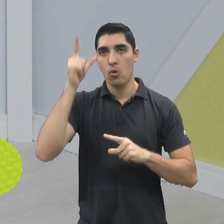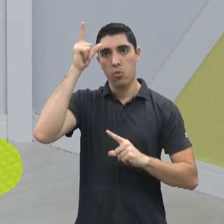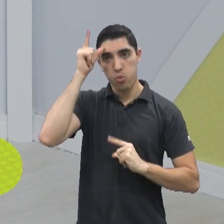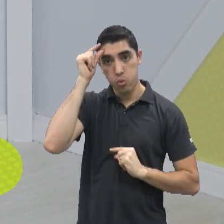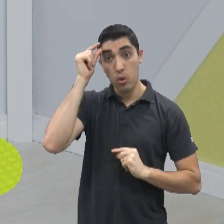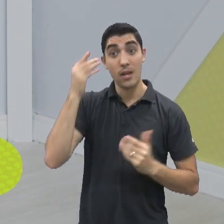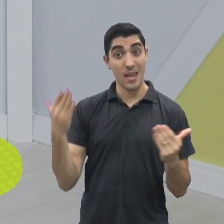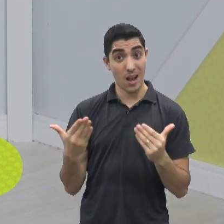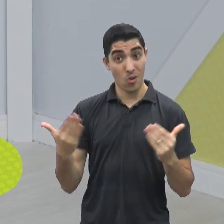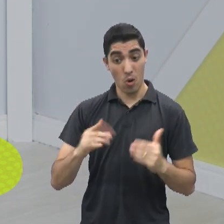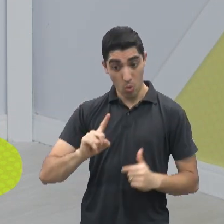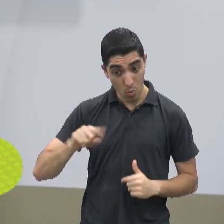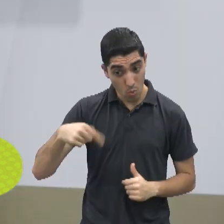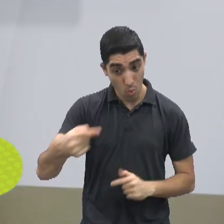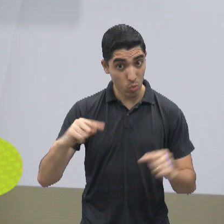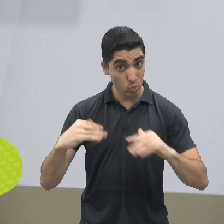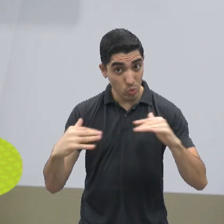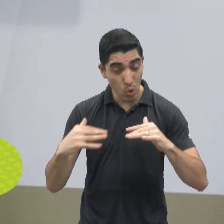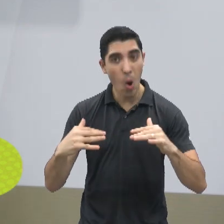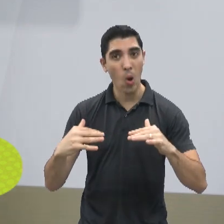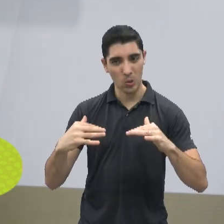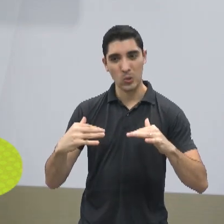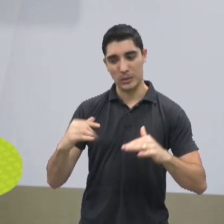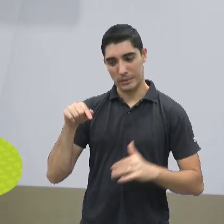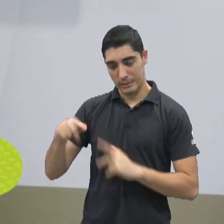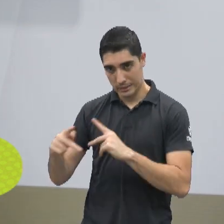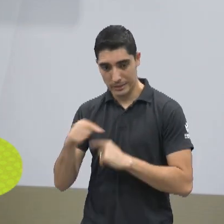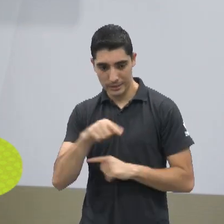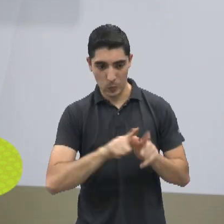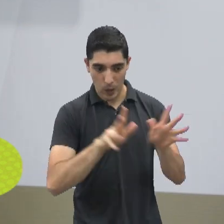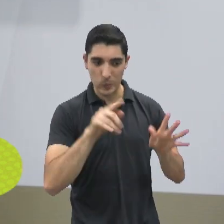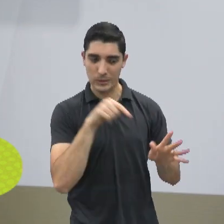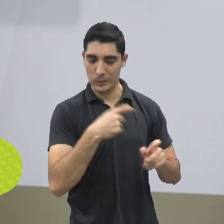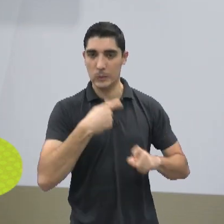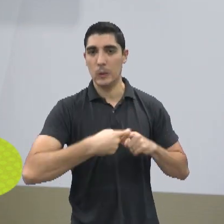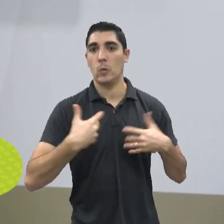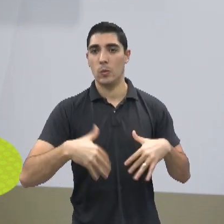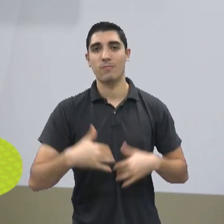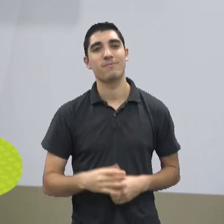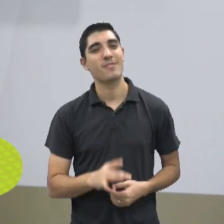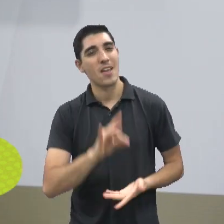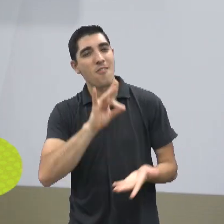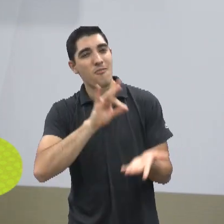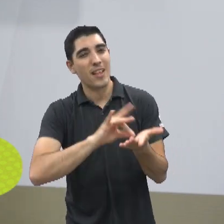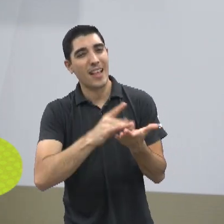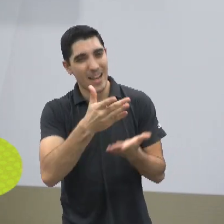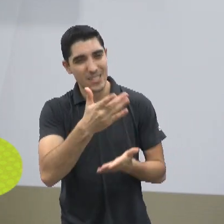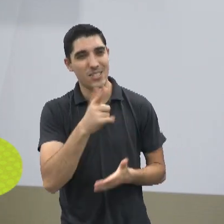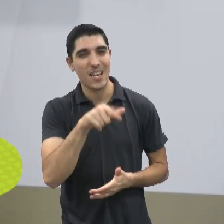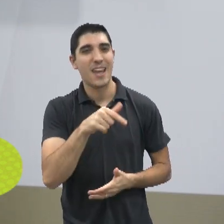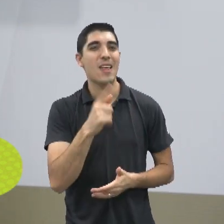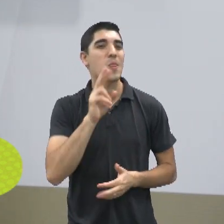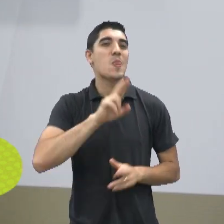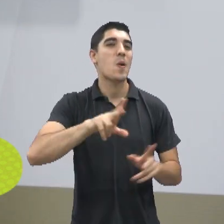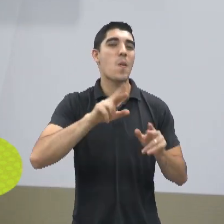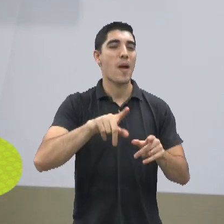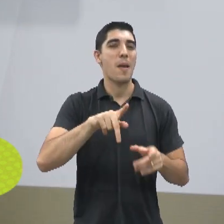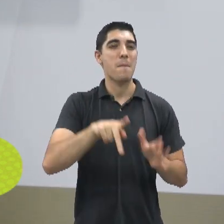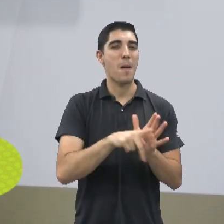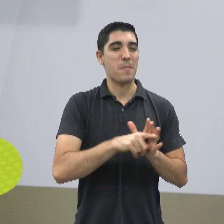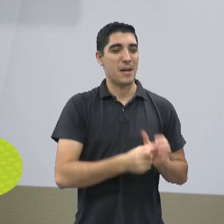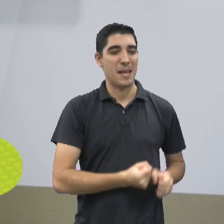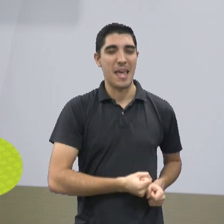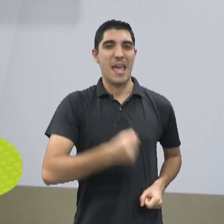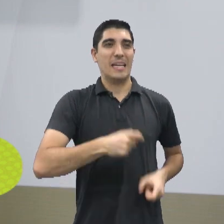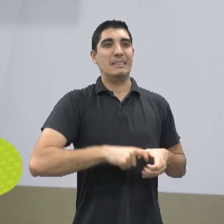jogo contra o Guarulhos, que não vai ser fácil. Com certeza, Bruno, o ritmo da proclamação da República não era independência ou morte para o time do